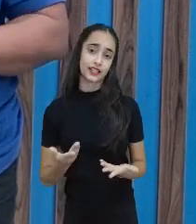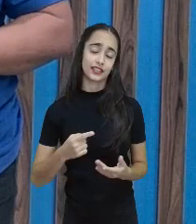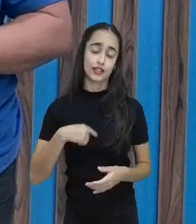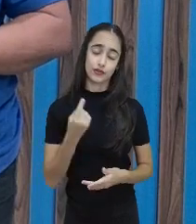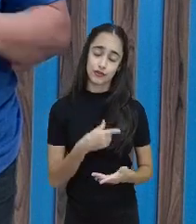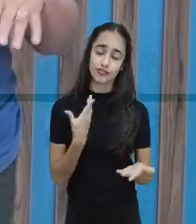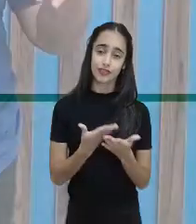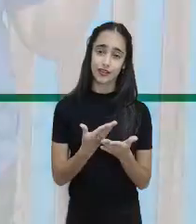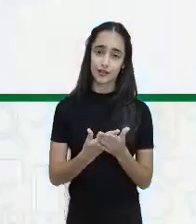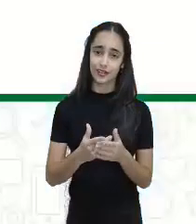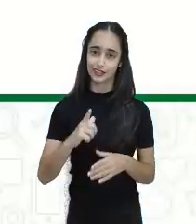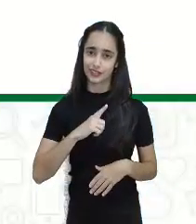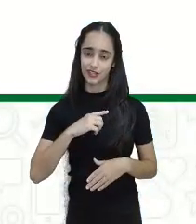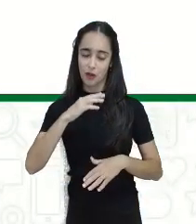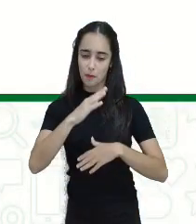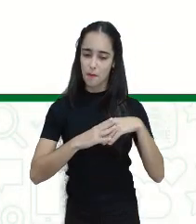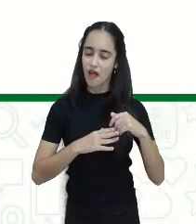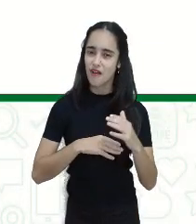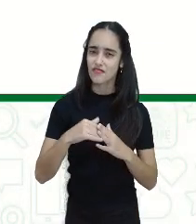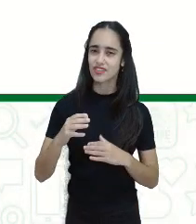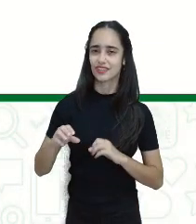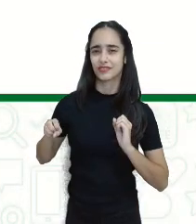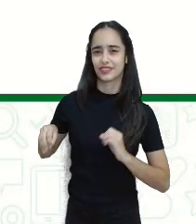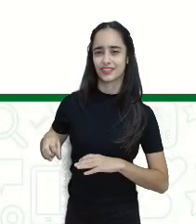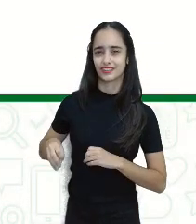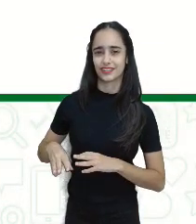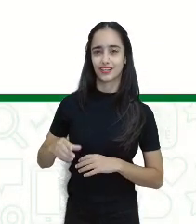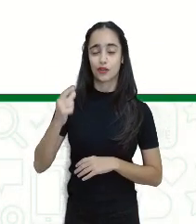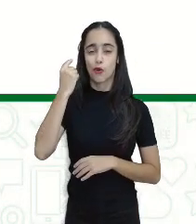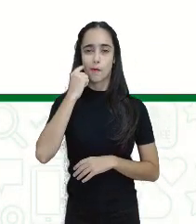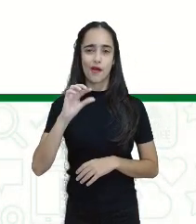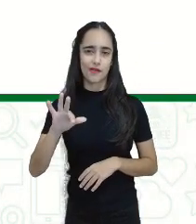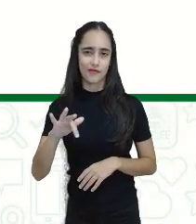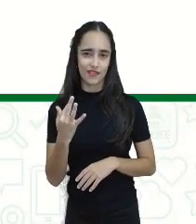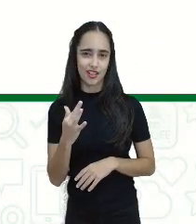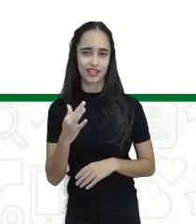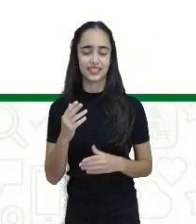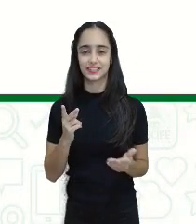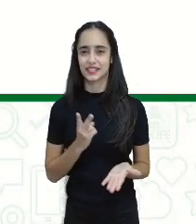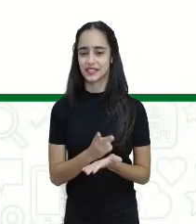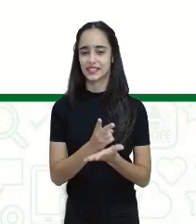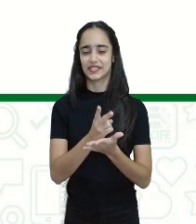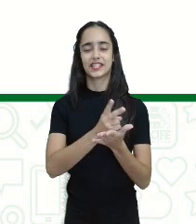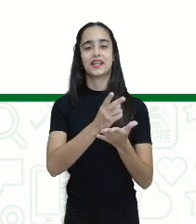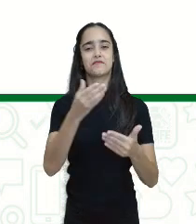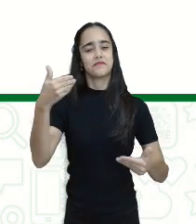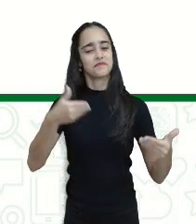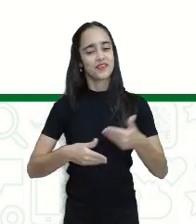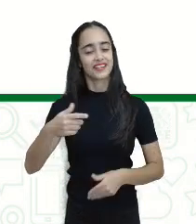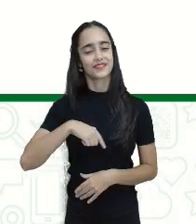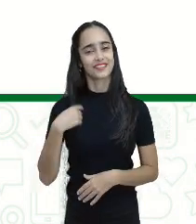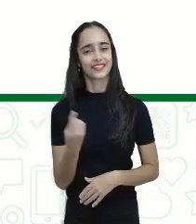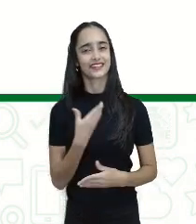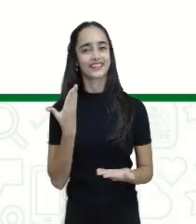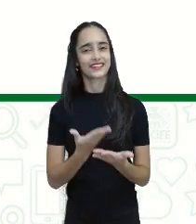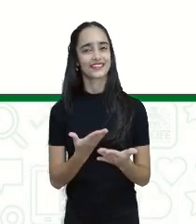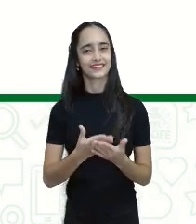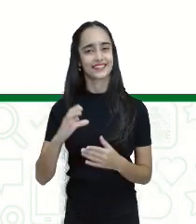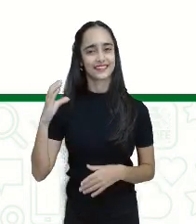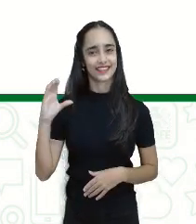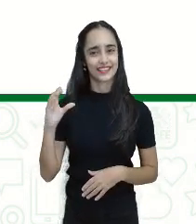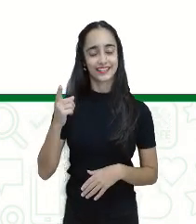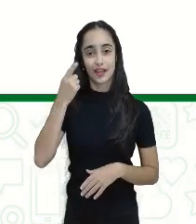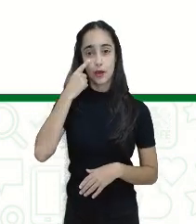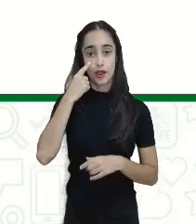Paulo Freire. Ele tem acompanhado aqui as nossas aulas de ciência, né, gente? Então, olha a frase de hoje. Diz